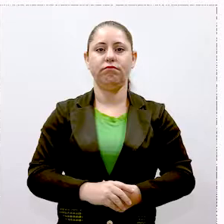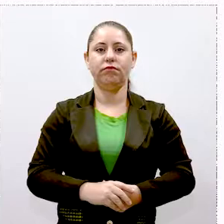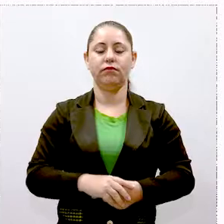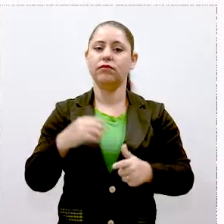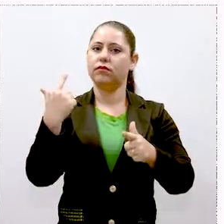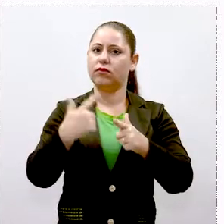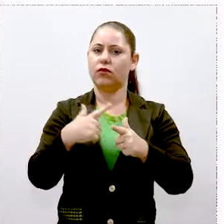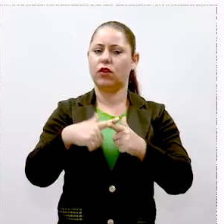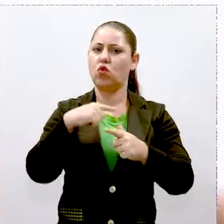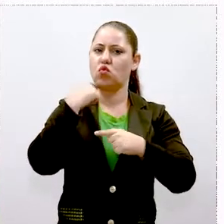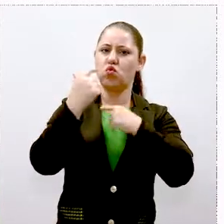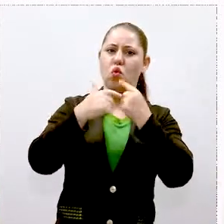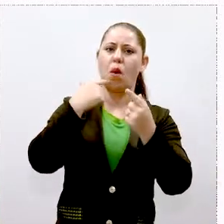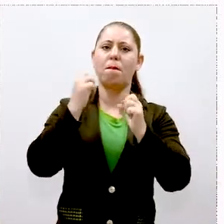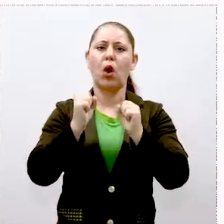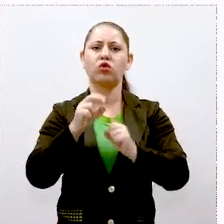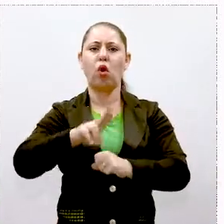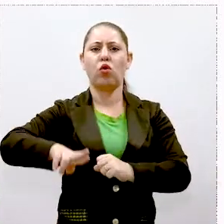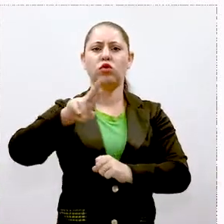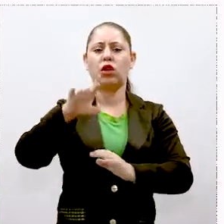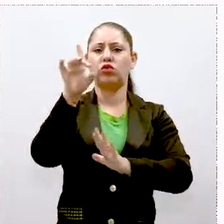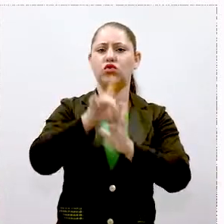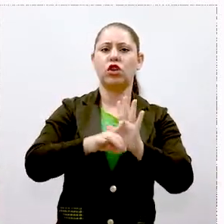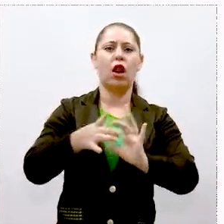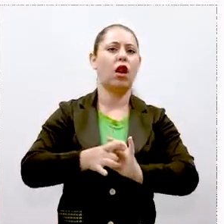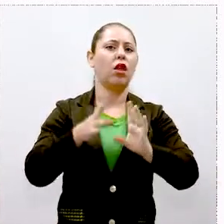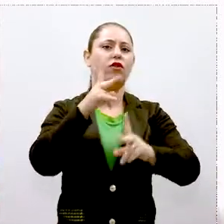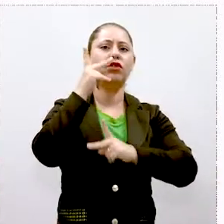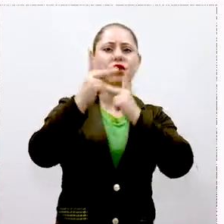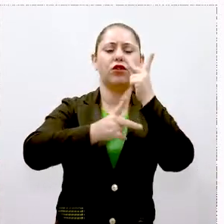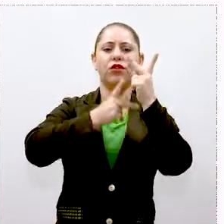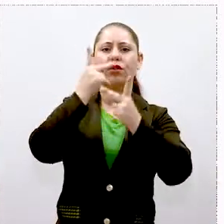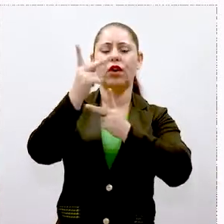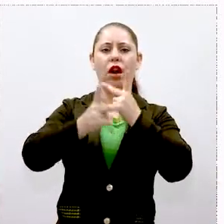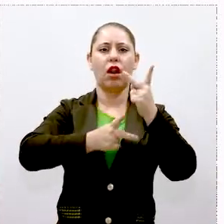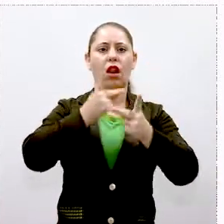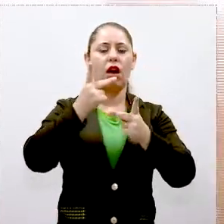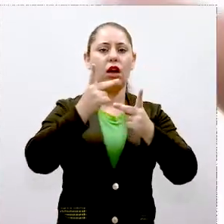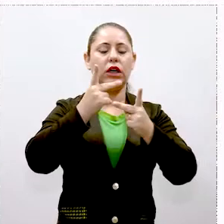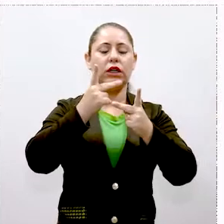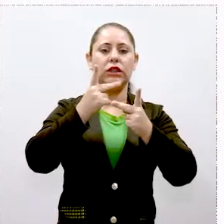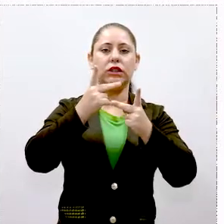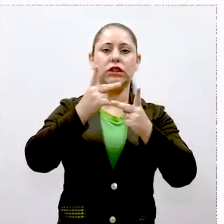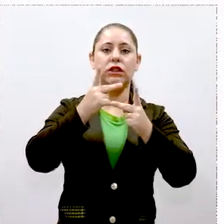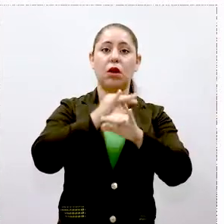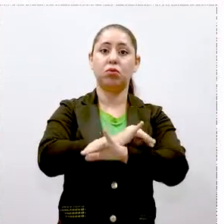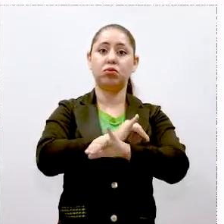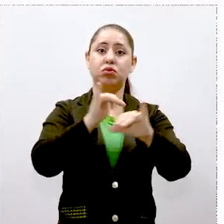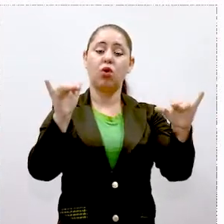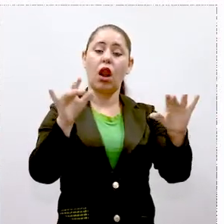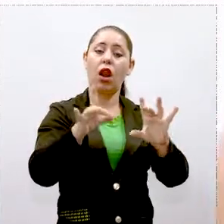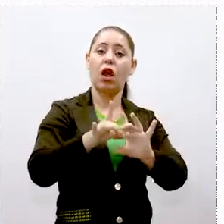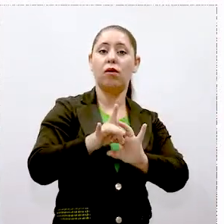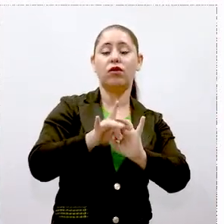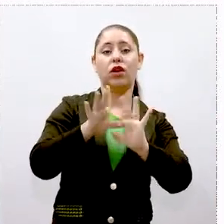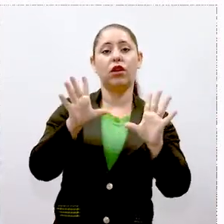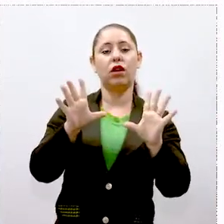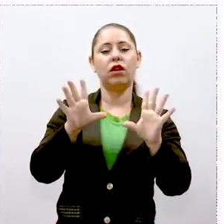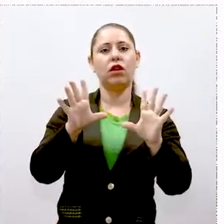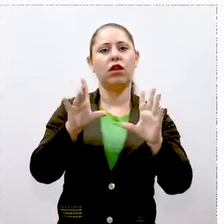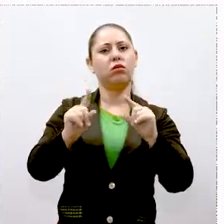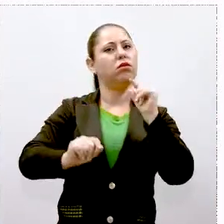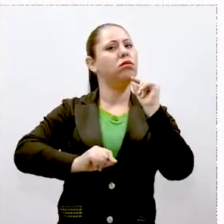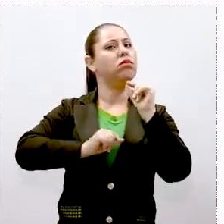caso. Porque ninguém pode usar desse direito de livre manifestação, de livre expressão, liberdade